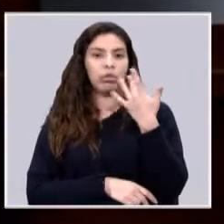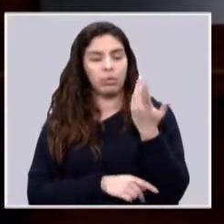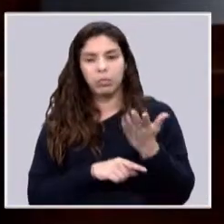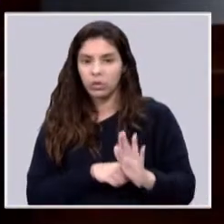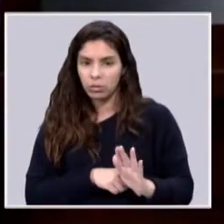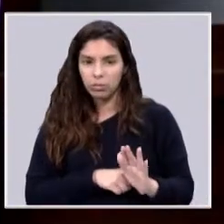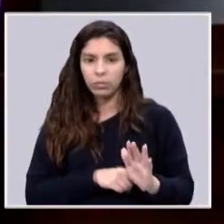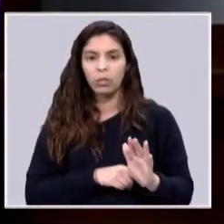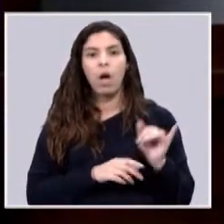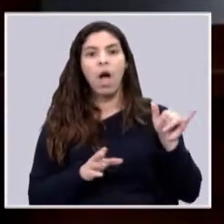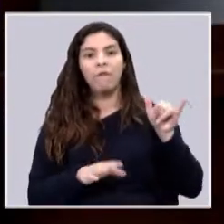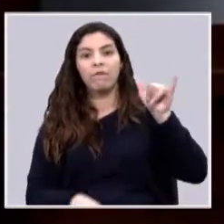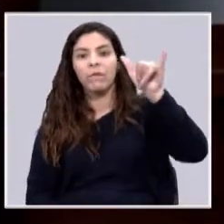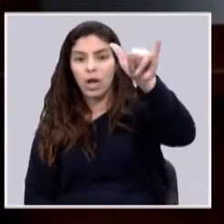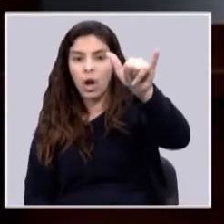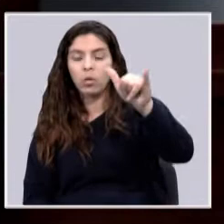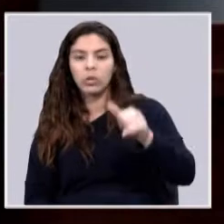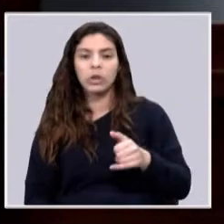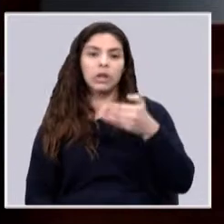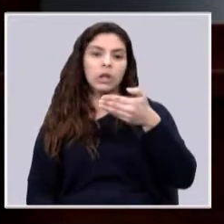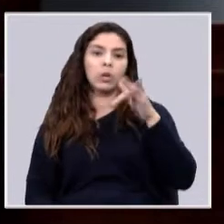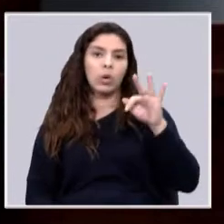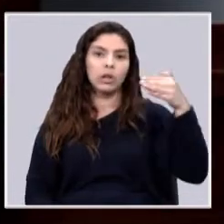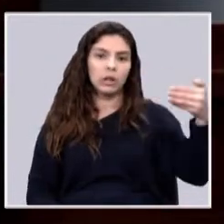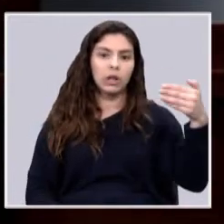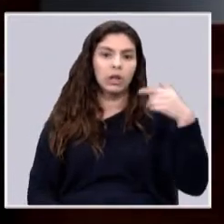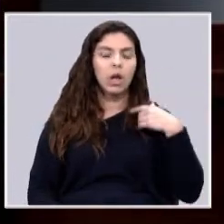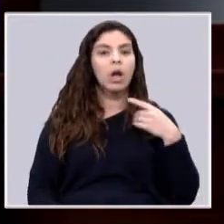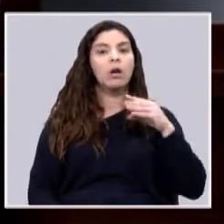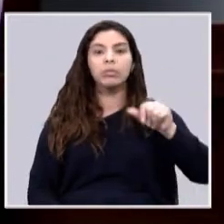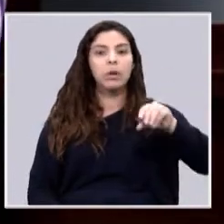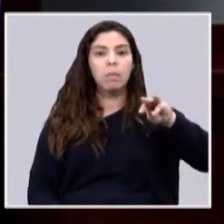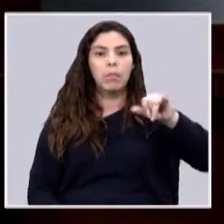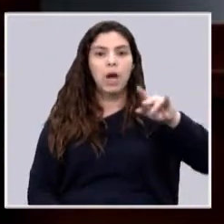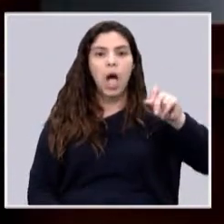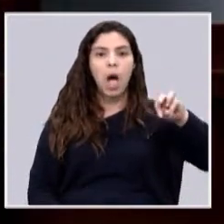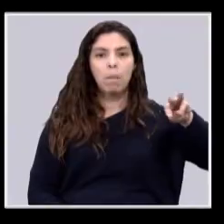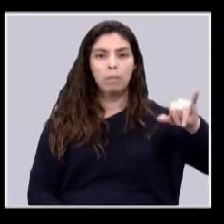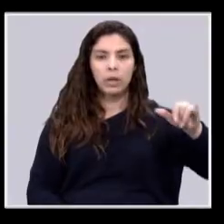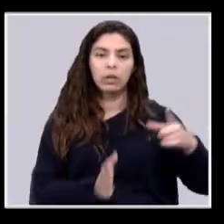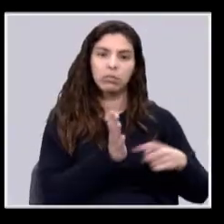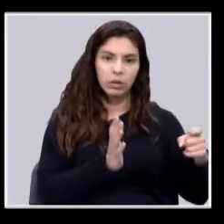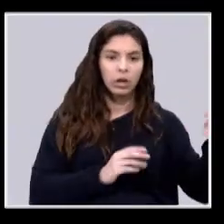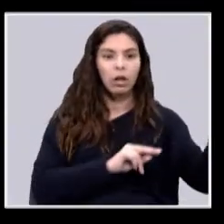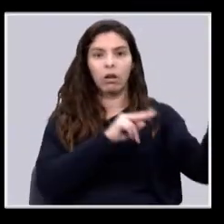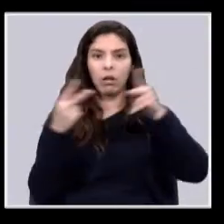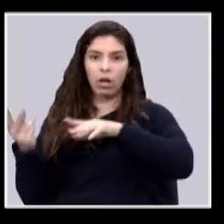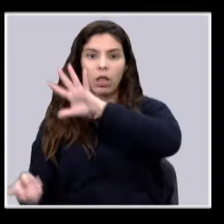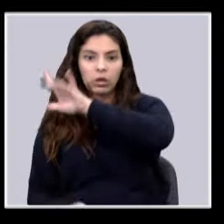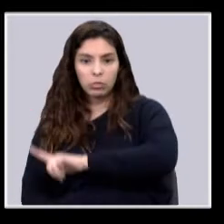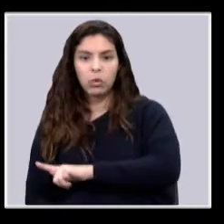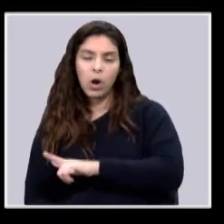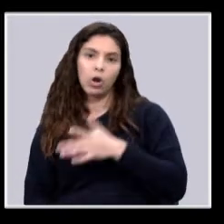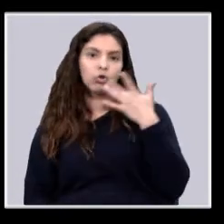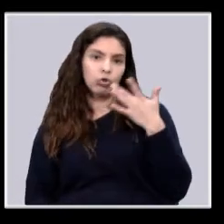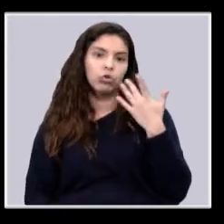exemplo, fretar um avião, um Boeing 747 desde Miami até Lisboa, e fiz isso várias vezes, estamos